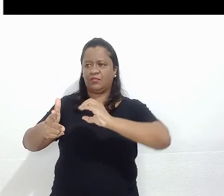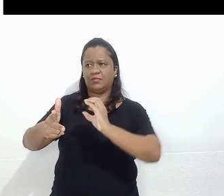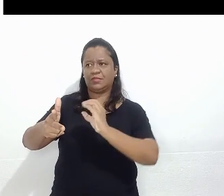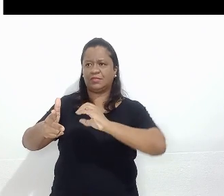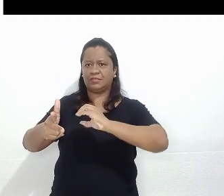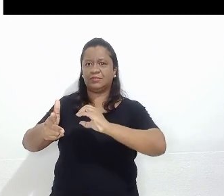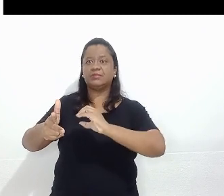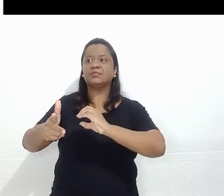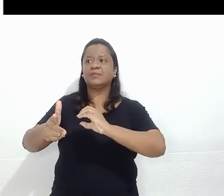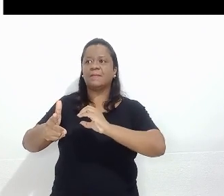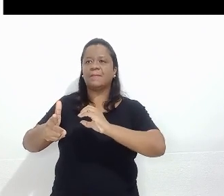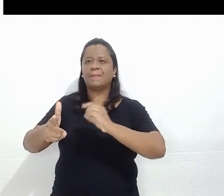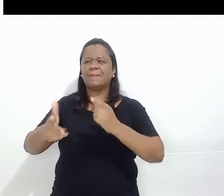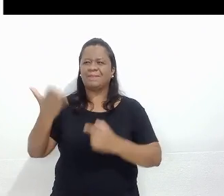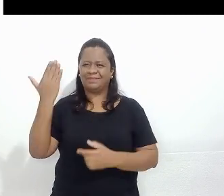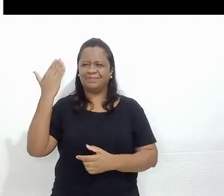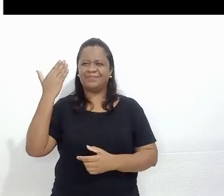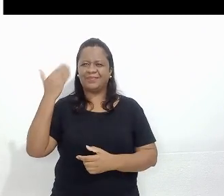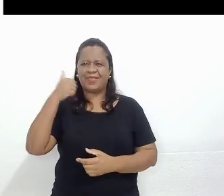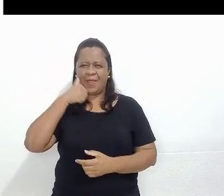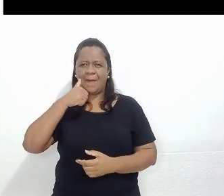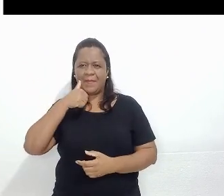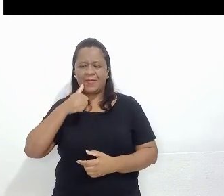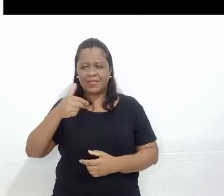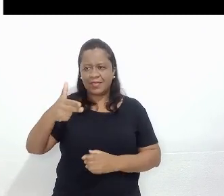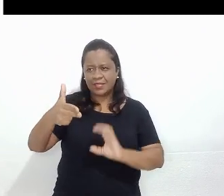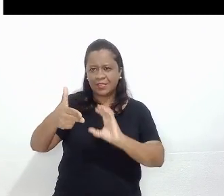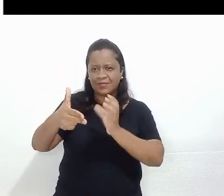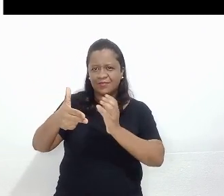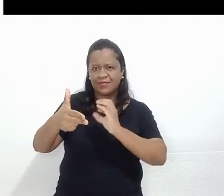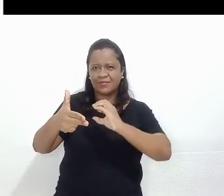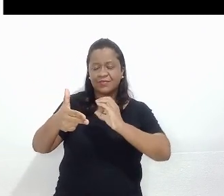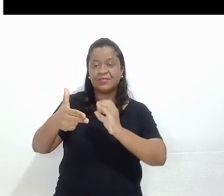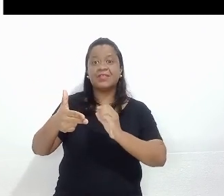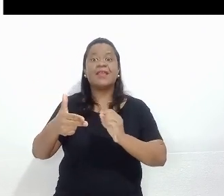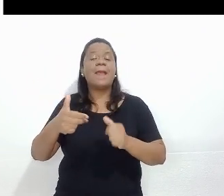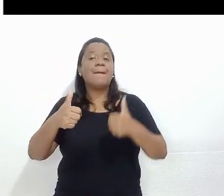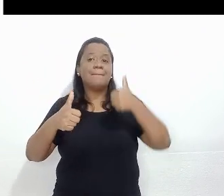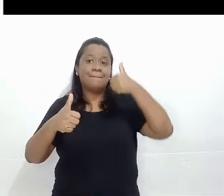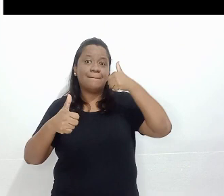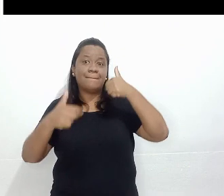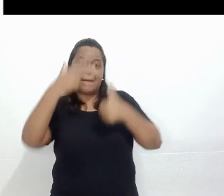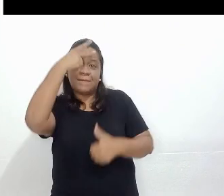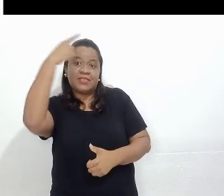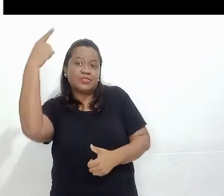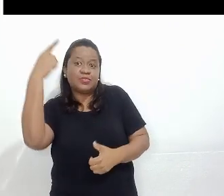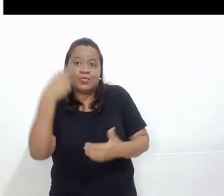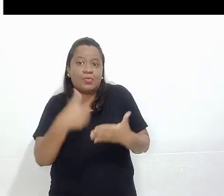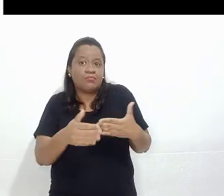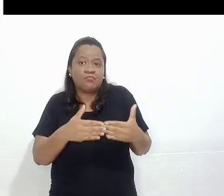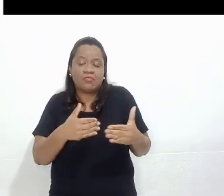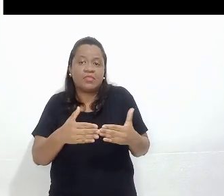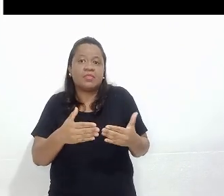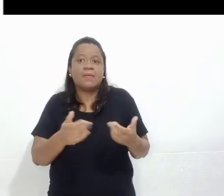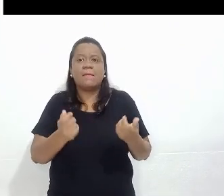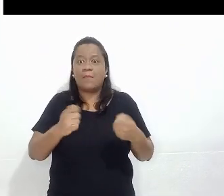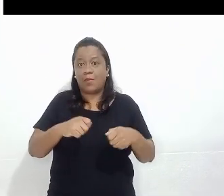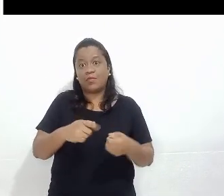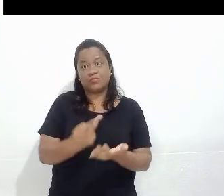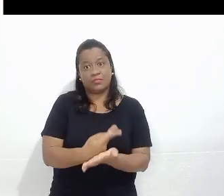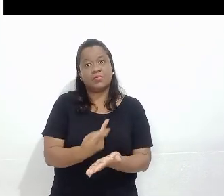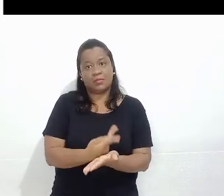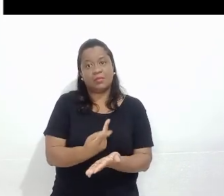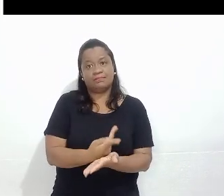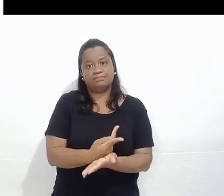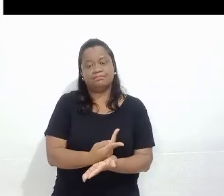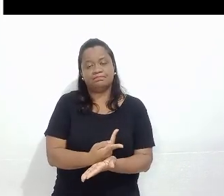foto daquela menina lá fazendo, mas a pessoa responsável pelo foco, ela pode errar,